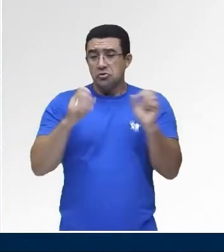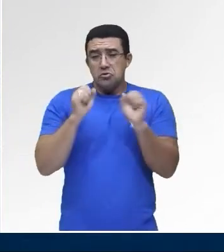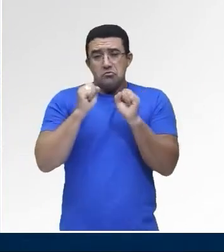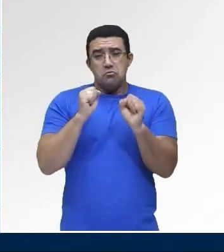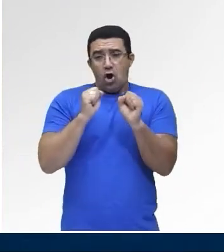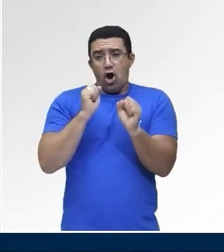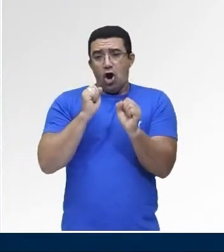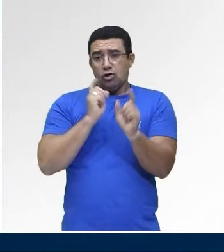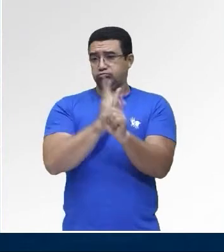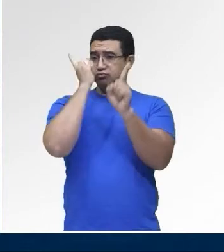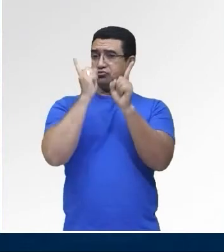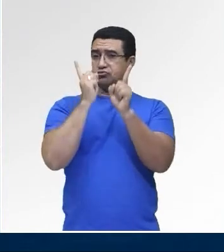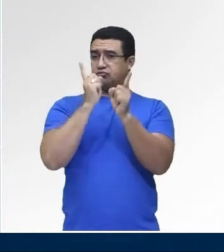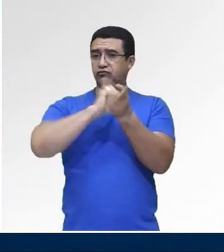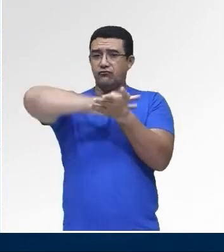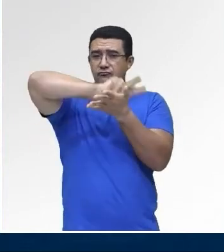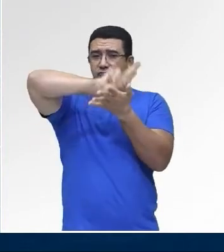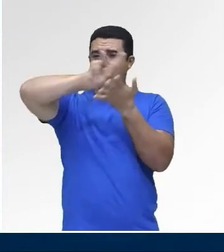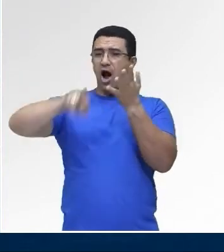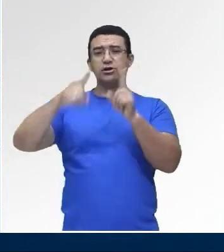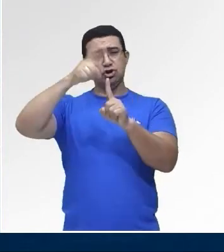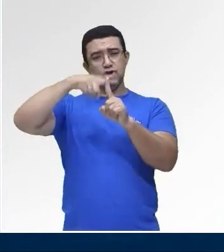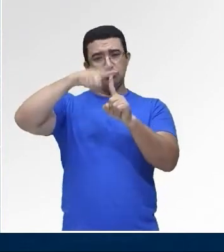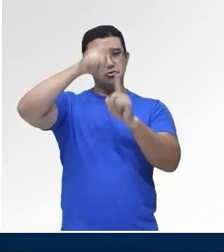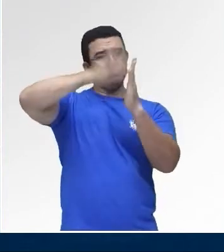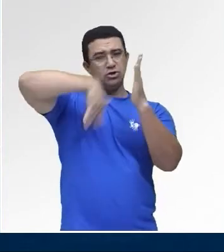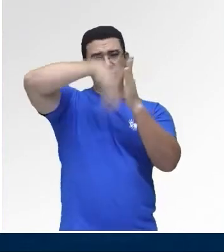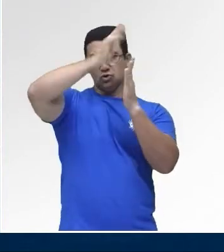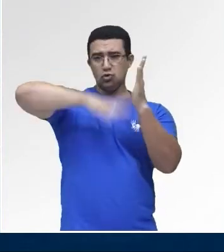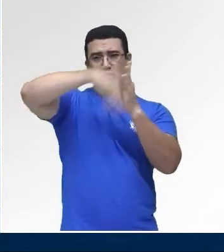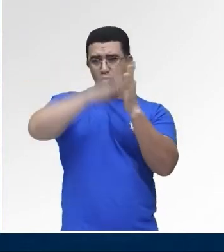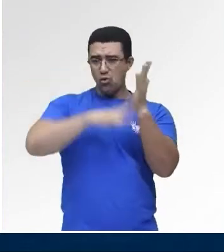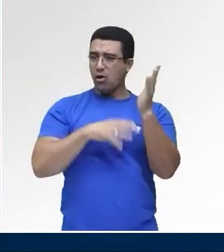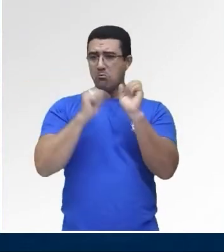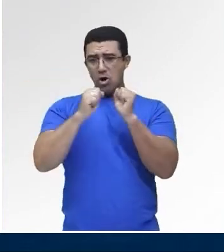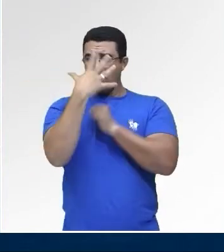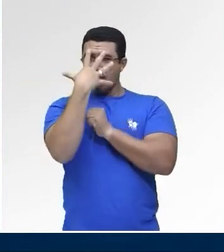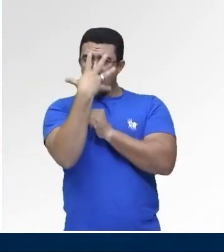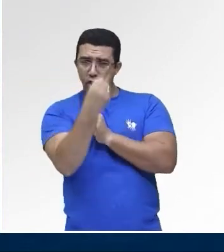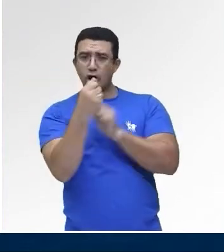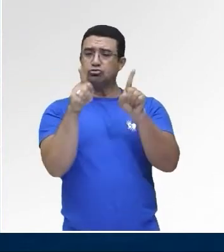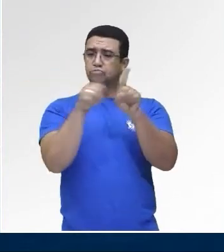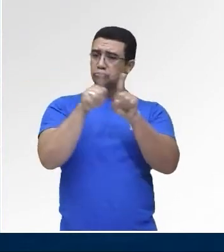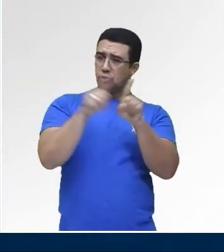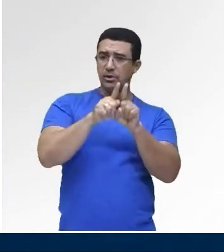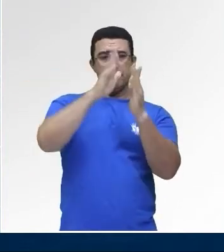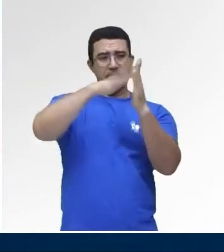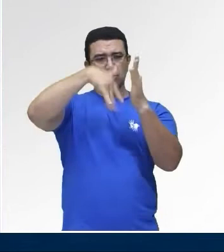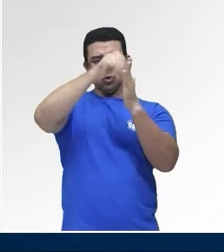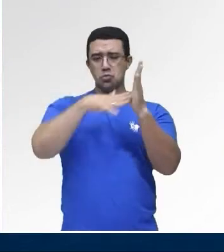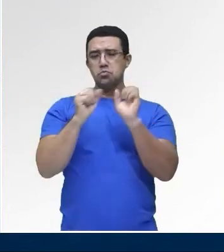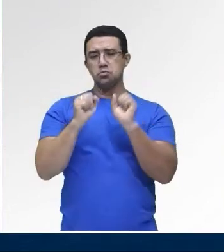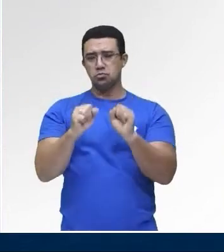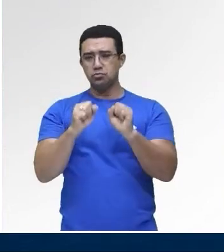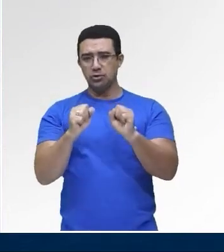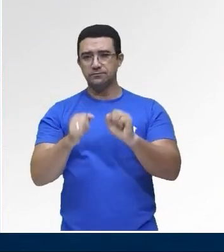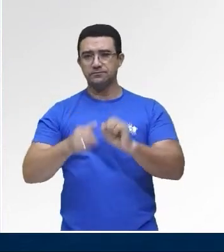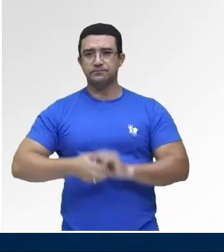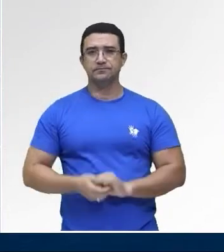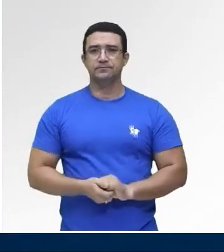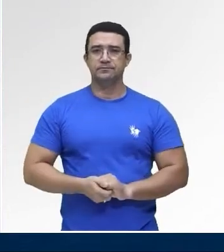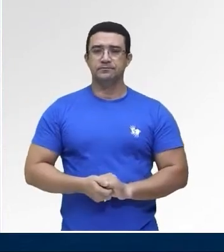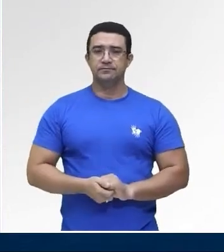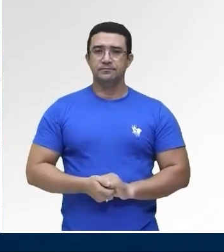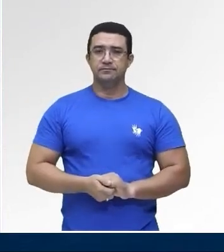ter esse tipo de pintura tanto na fotografia quanto na pintura, ok? E